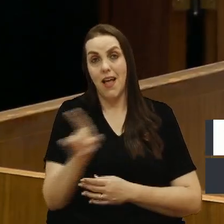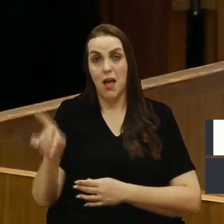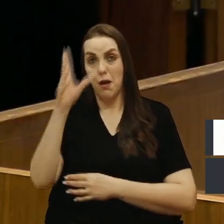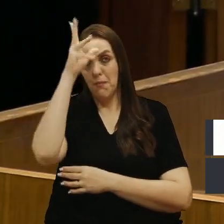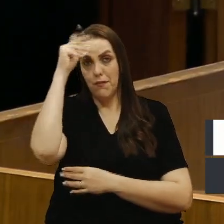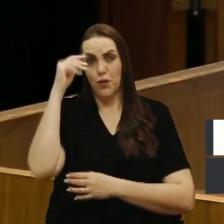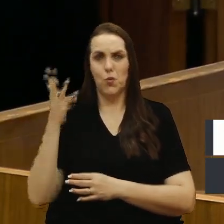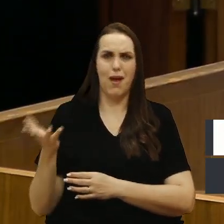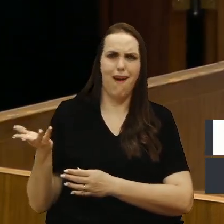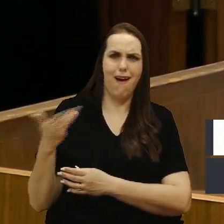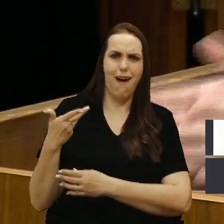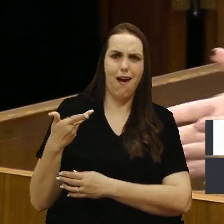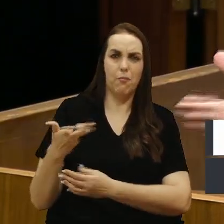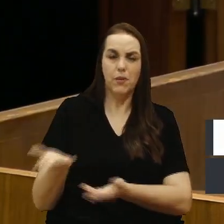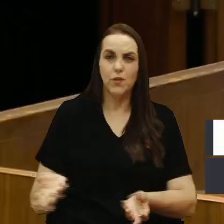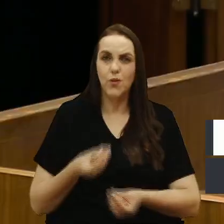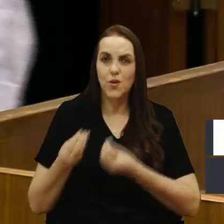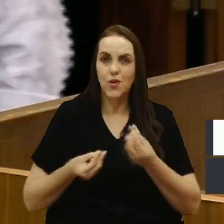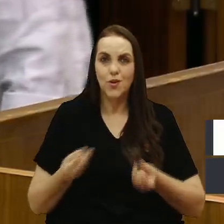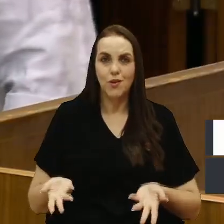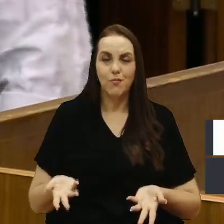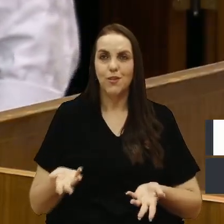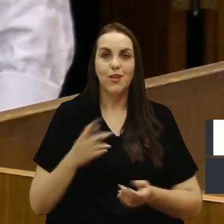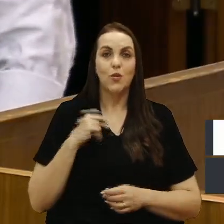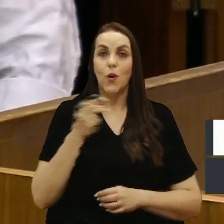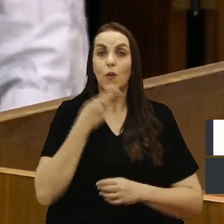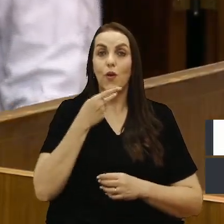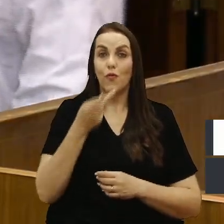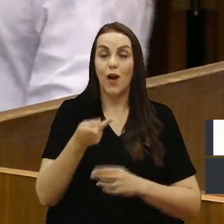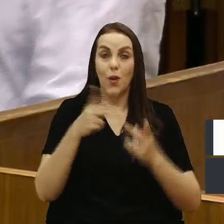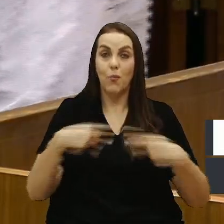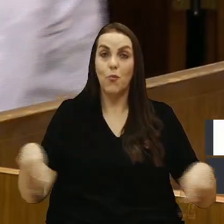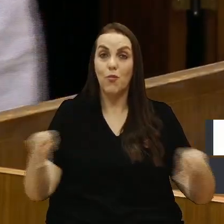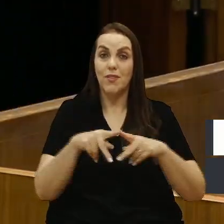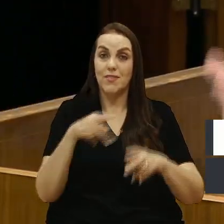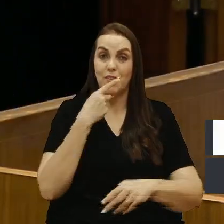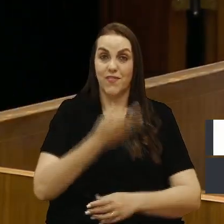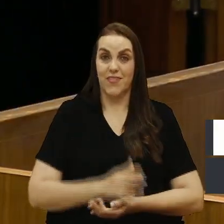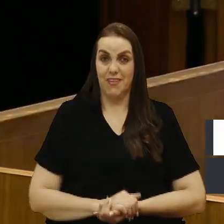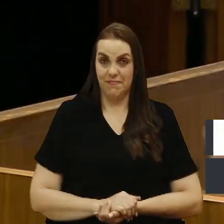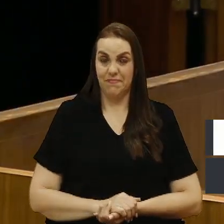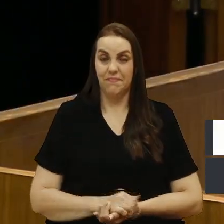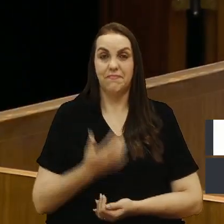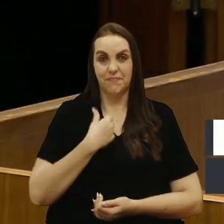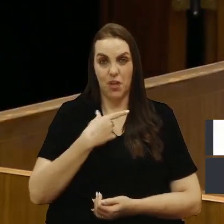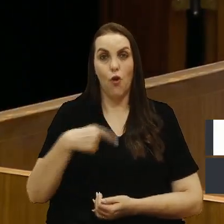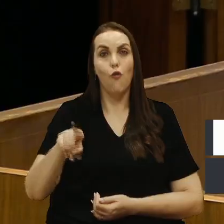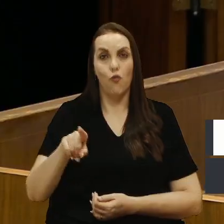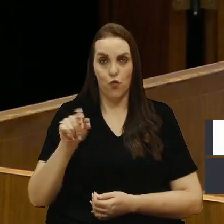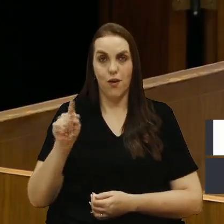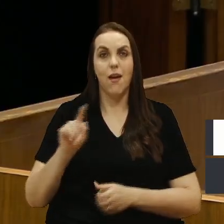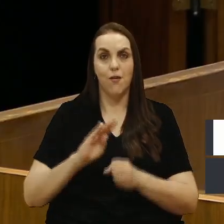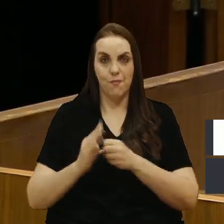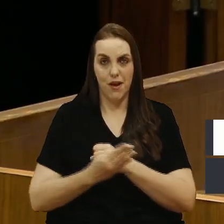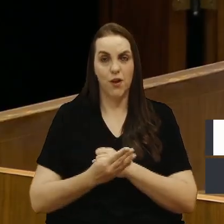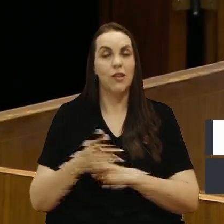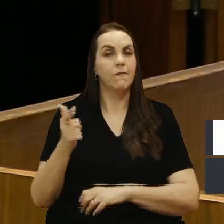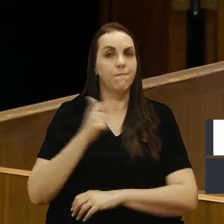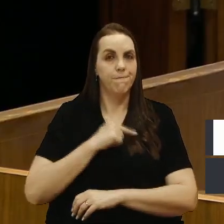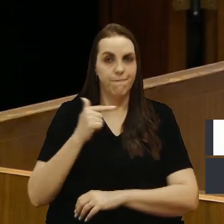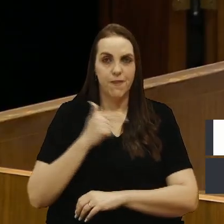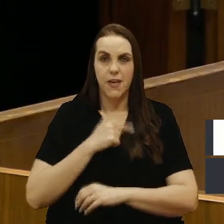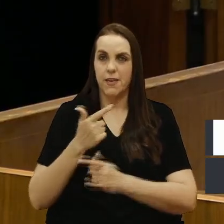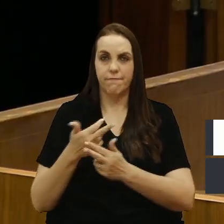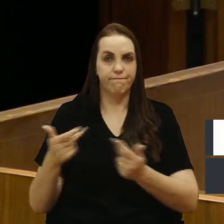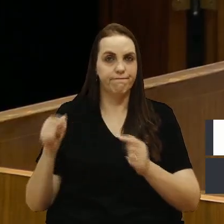executivo, anda rápido. É isso, e não é o que eu falo, é o que o povo fala. Fui lá, tá feia a situação. Aqui eu concordo com